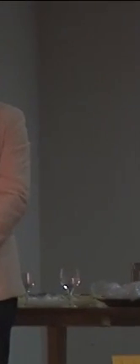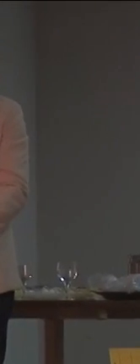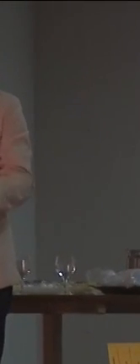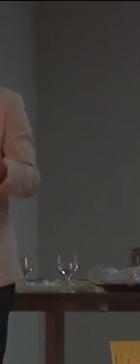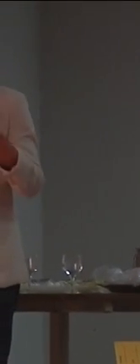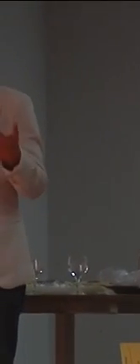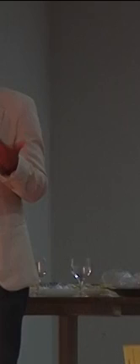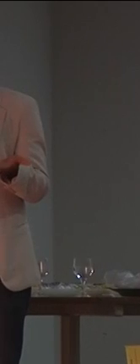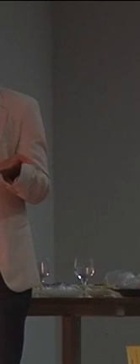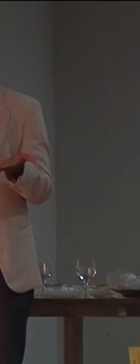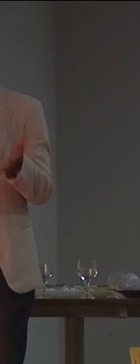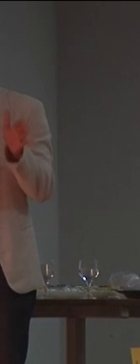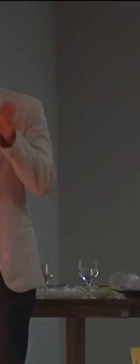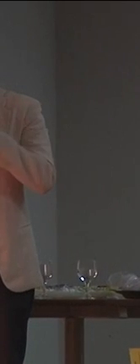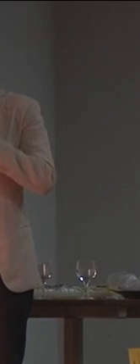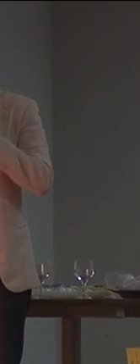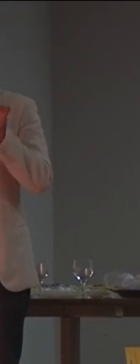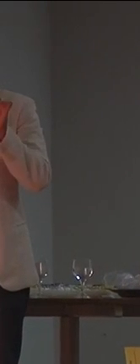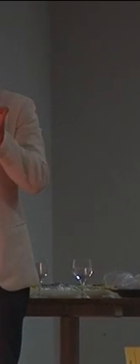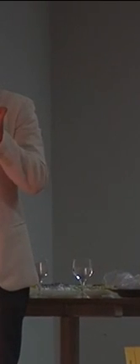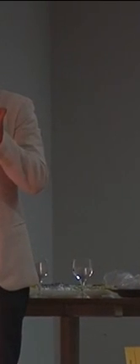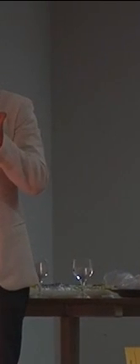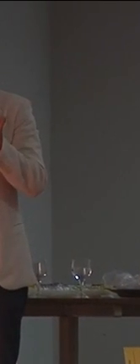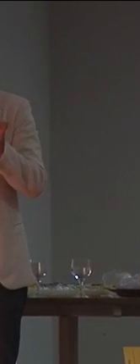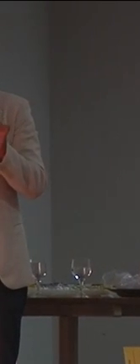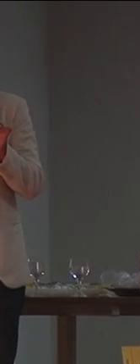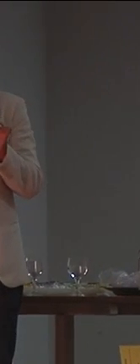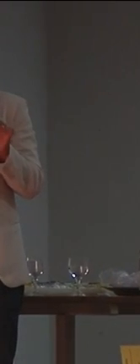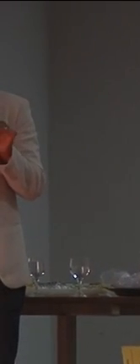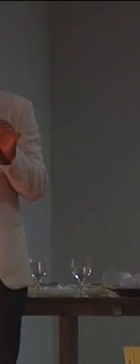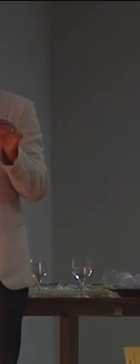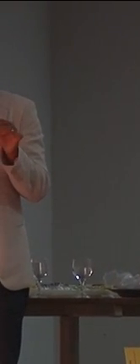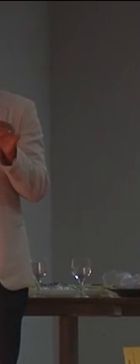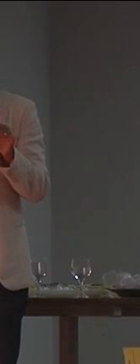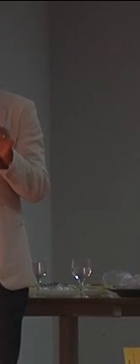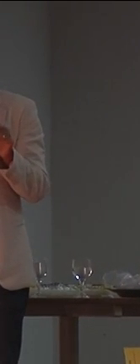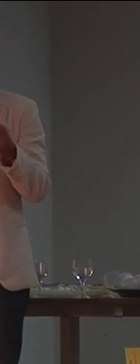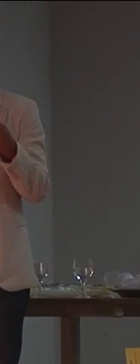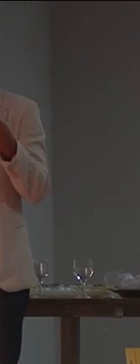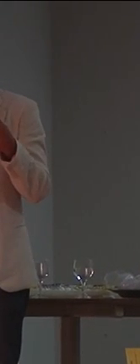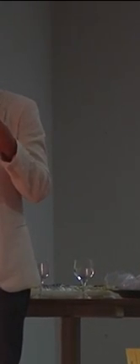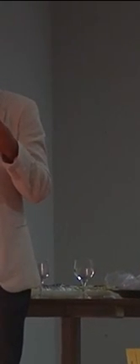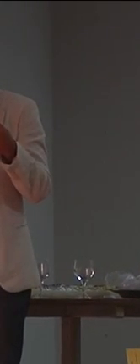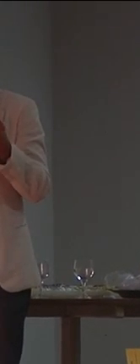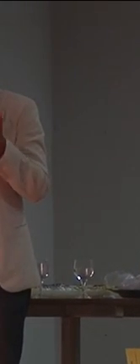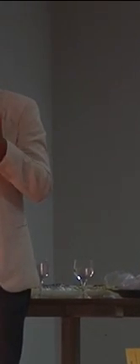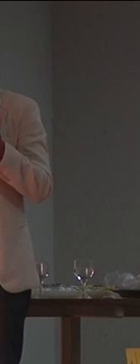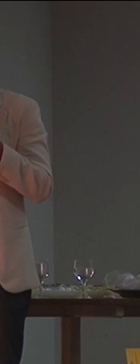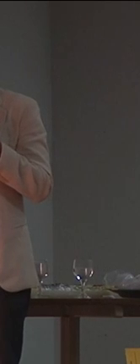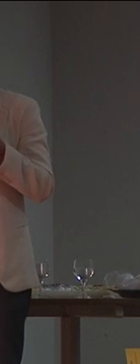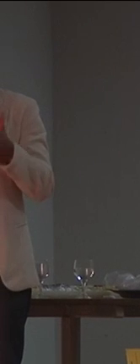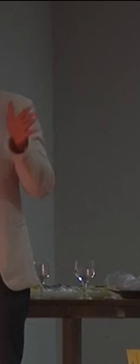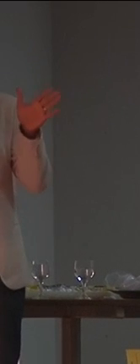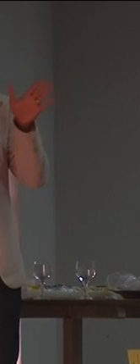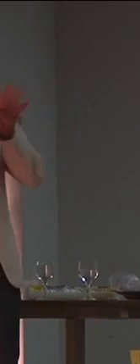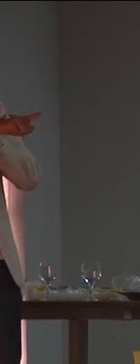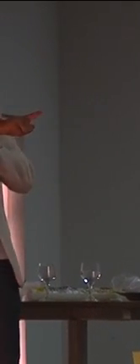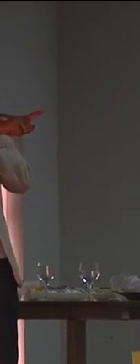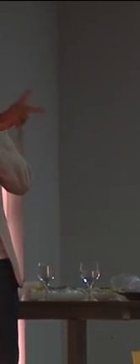Bem, a pergunta, aqui não consta o segmento nem o campus, mas a pergunta para a